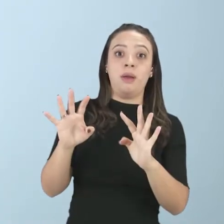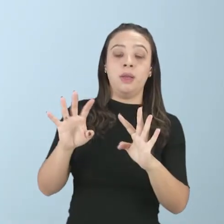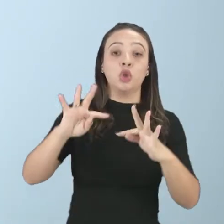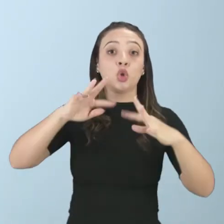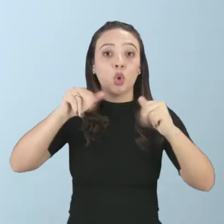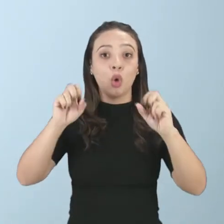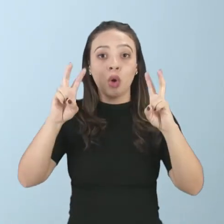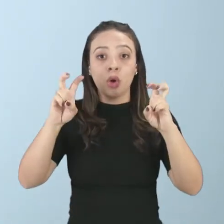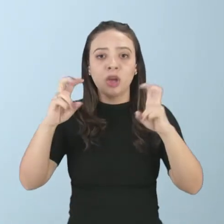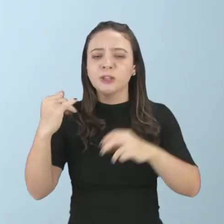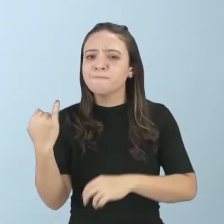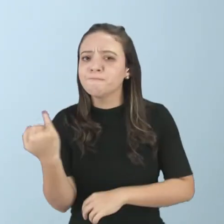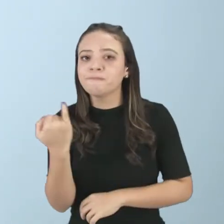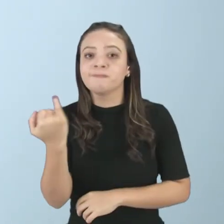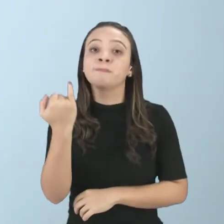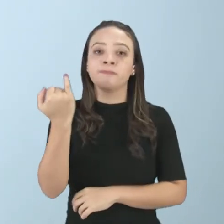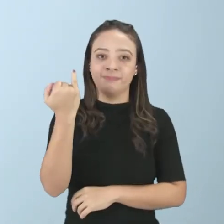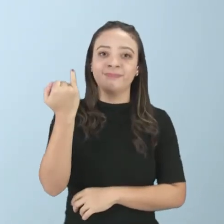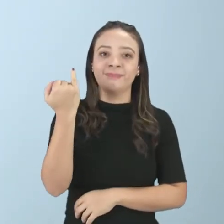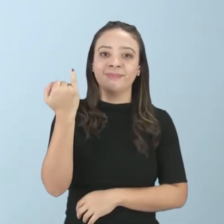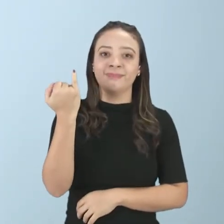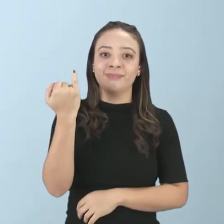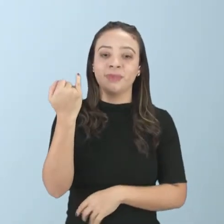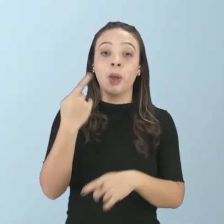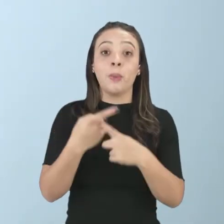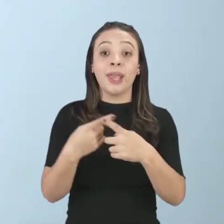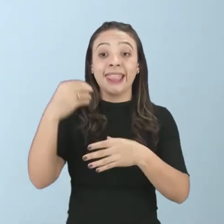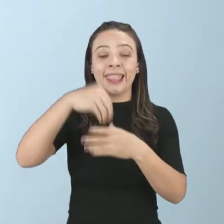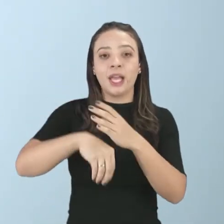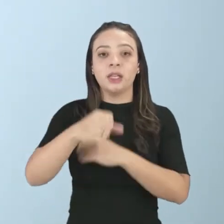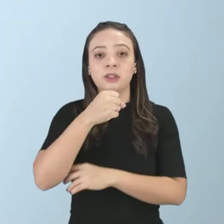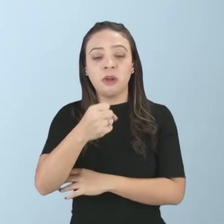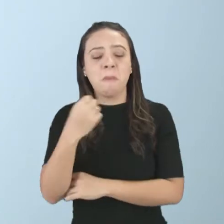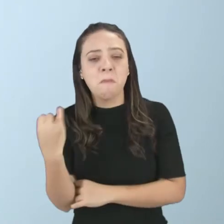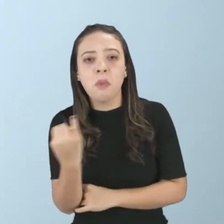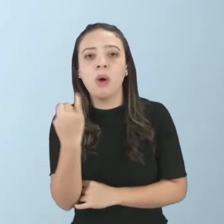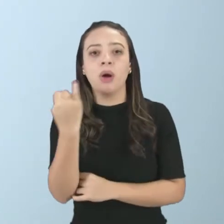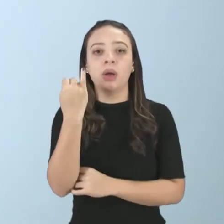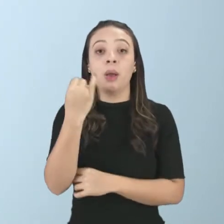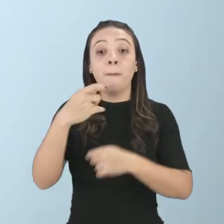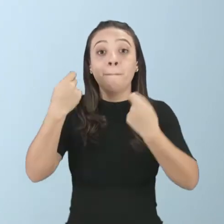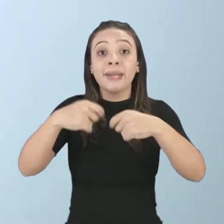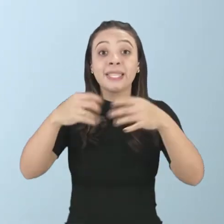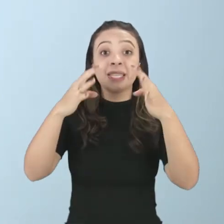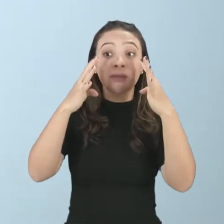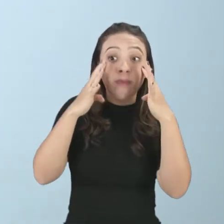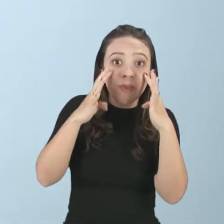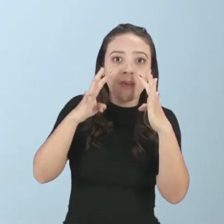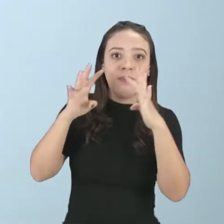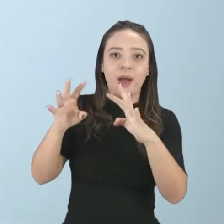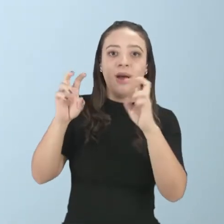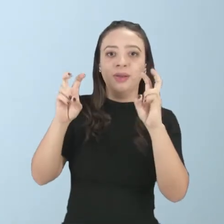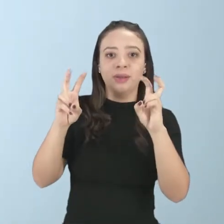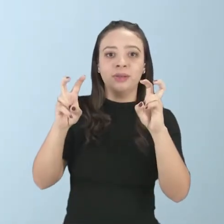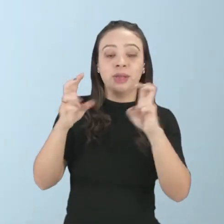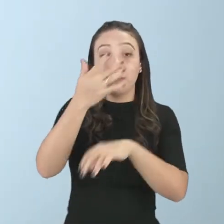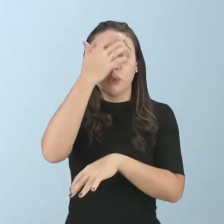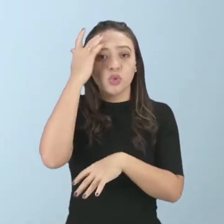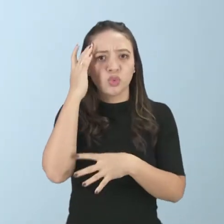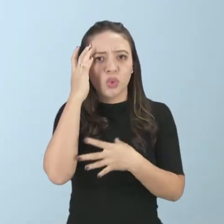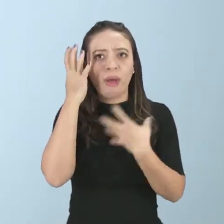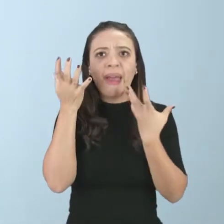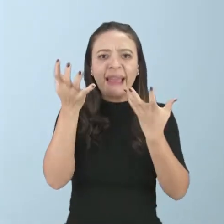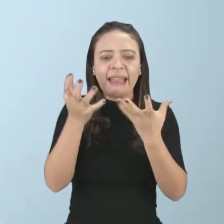muito importantíssimo. Quando faz parte da entrevista, mais ainda, porque ele precisa chamar a atenção. A pessoa, para poder